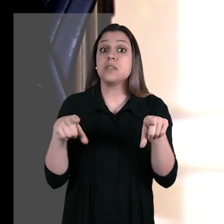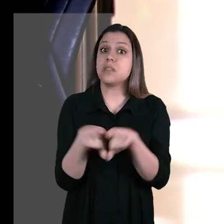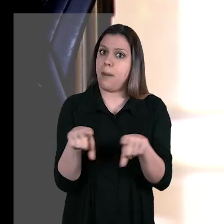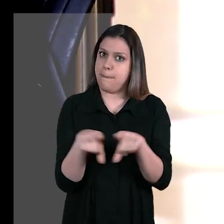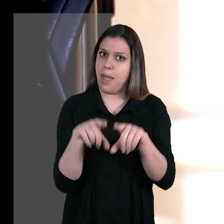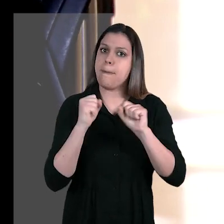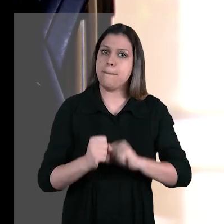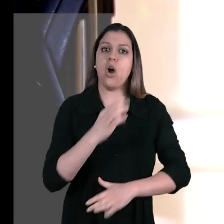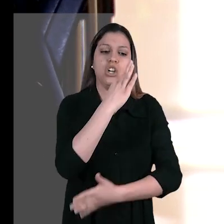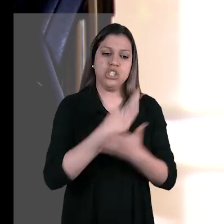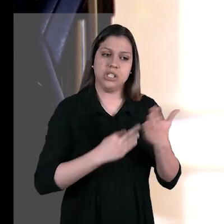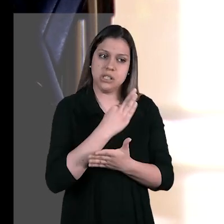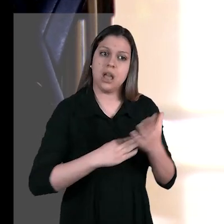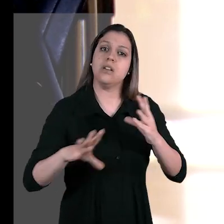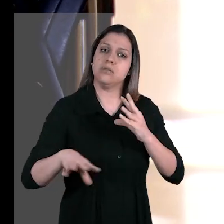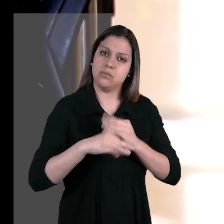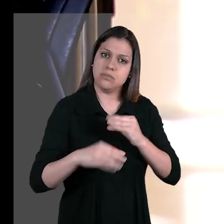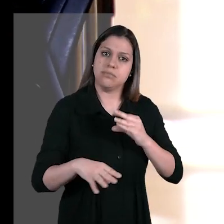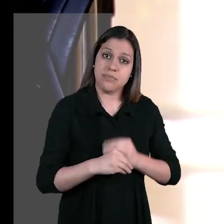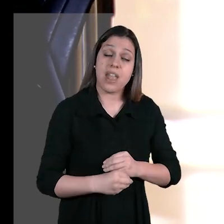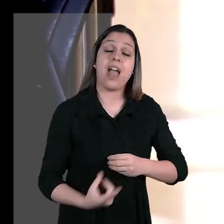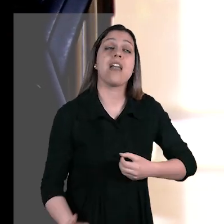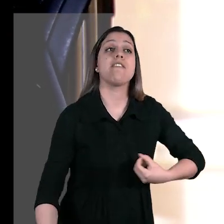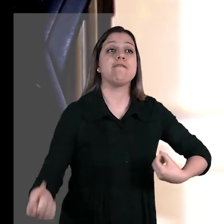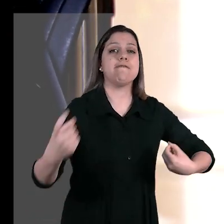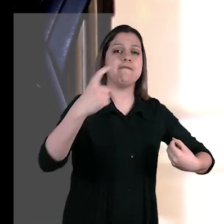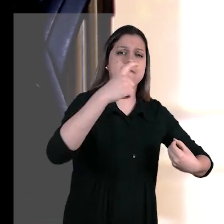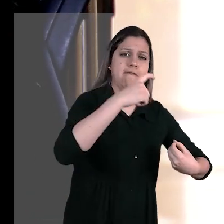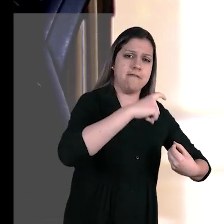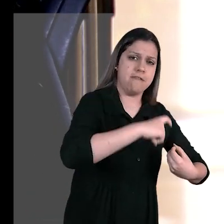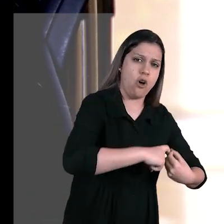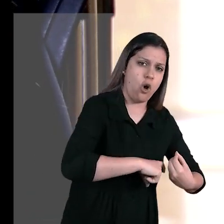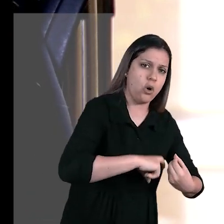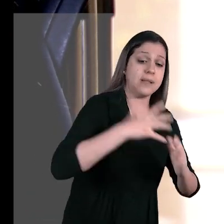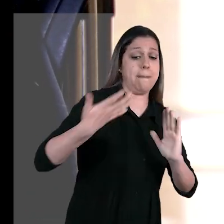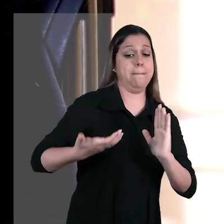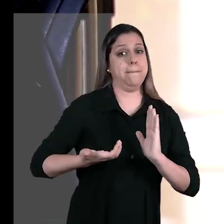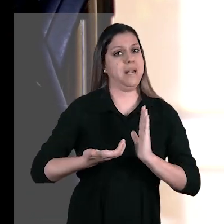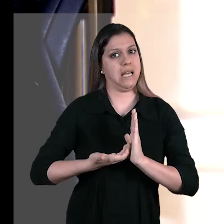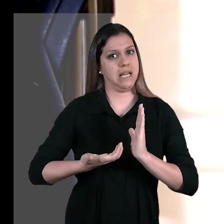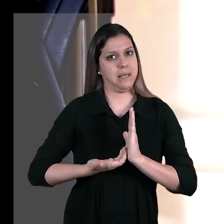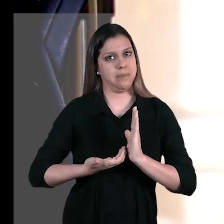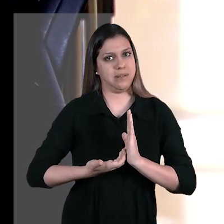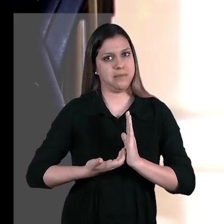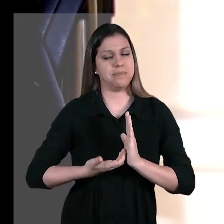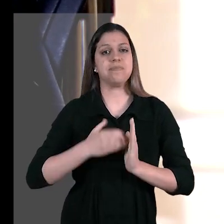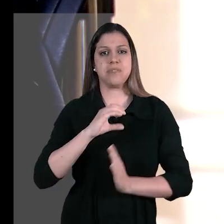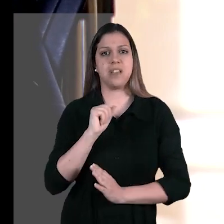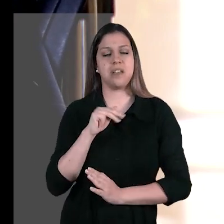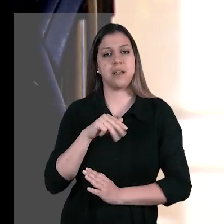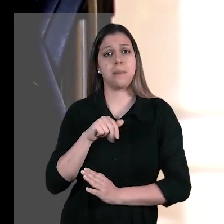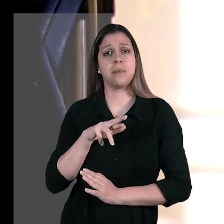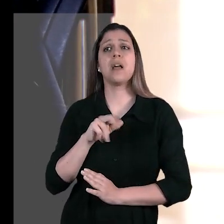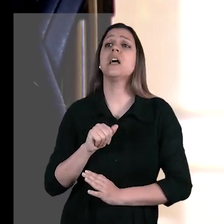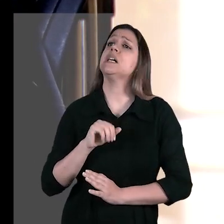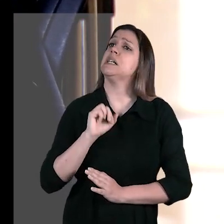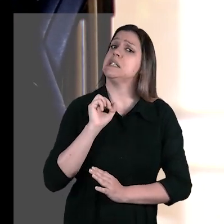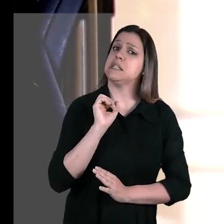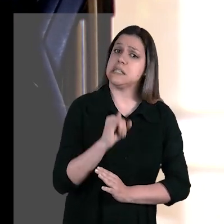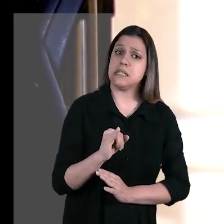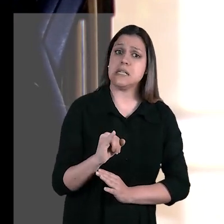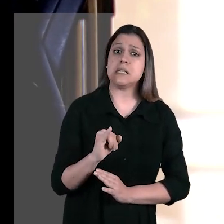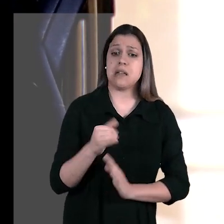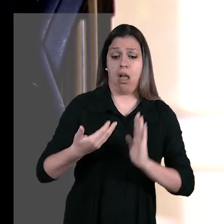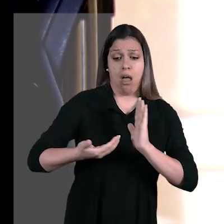emendas, aí ele volta para a Câmara. Tá? E aí, se a Câmara aprovar o texto integral do